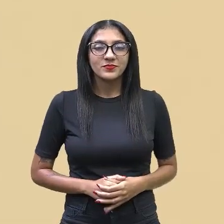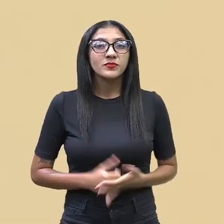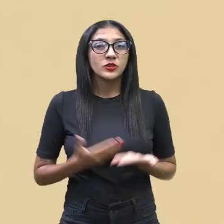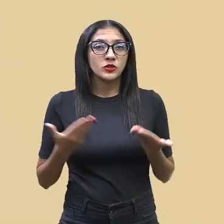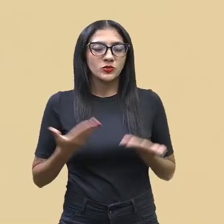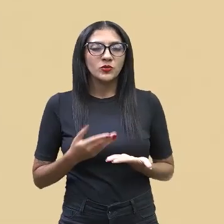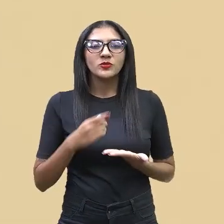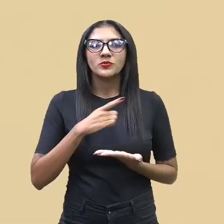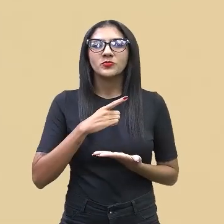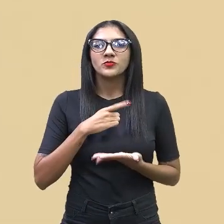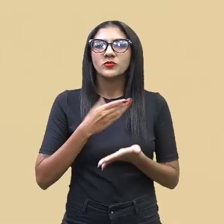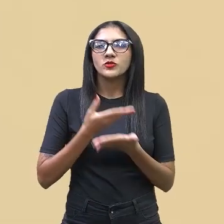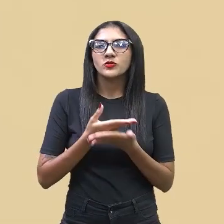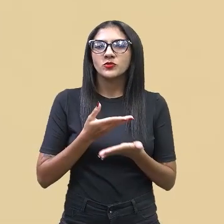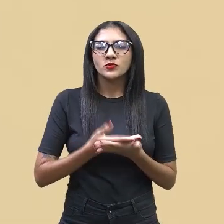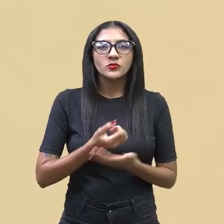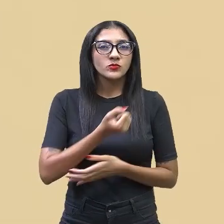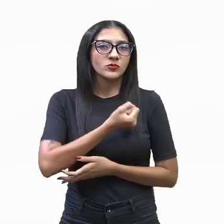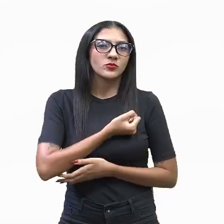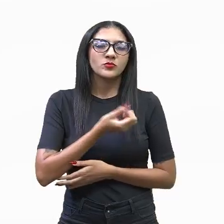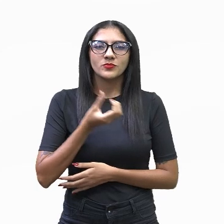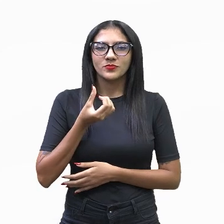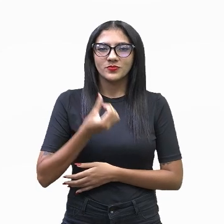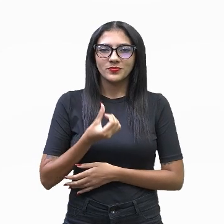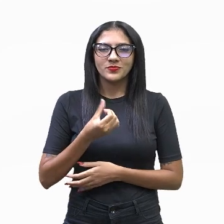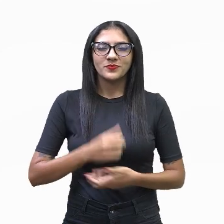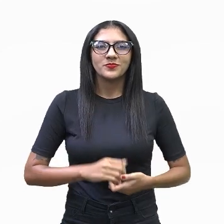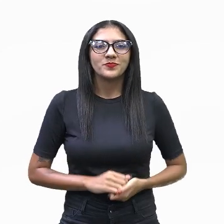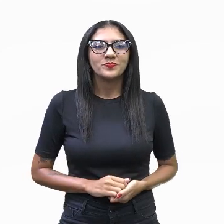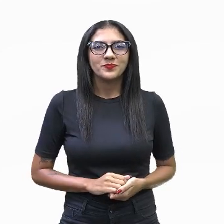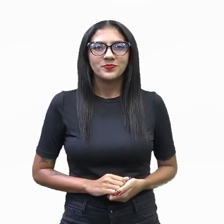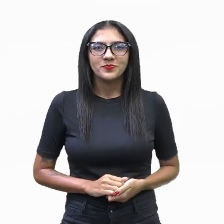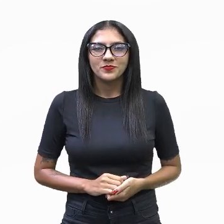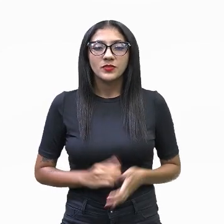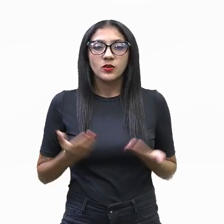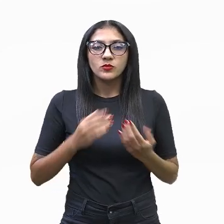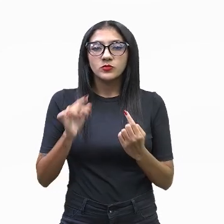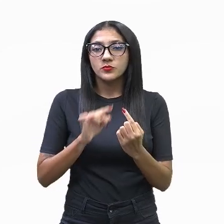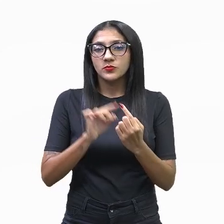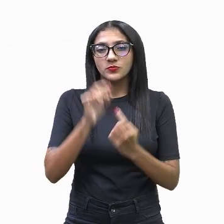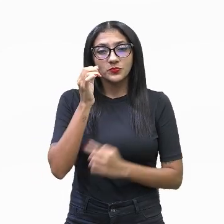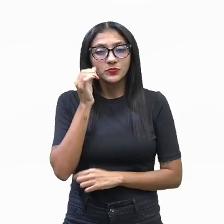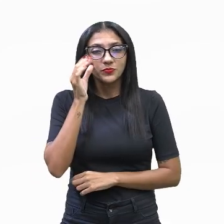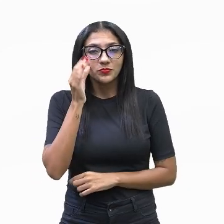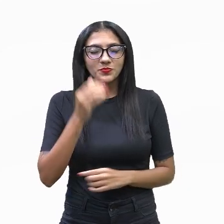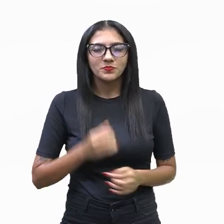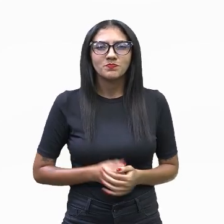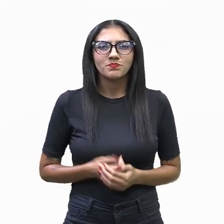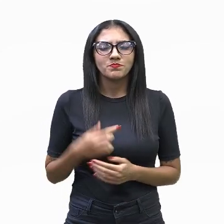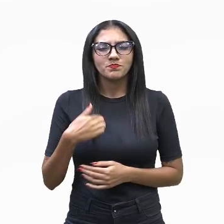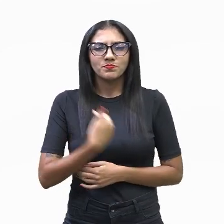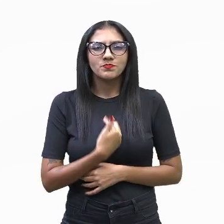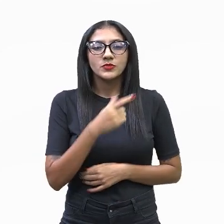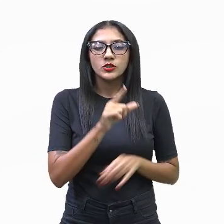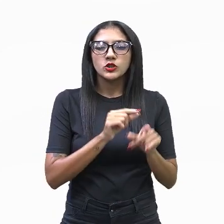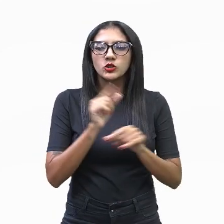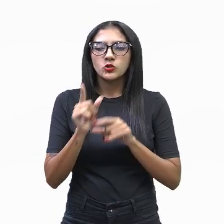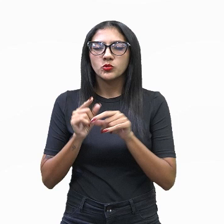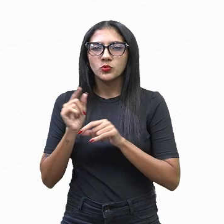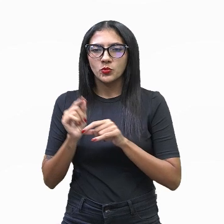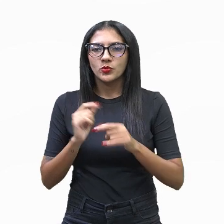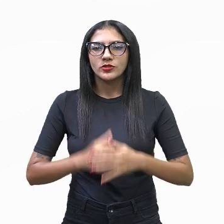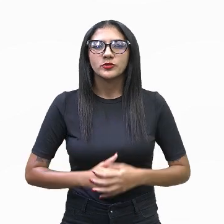hoje nós vamos para a aula de número 6. Objeto de conhecimento, minhas escolhas